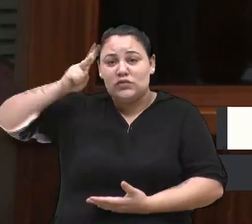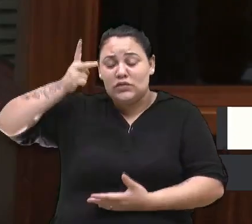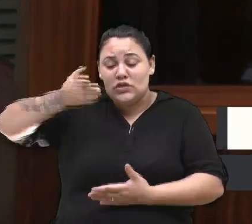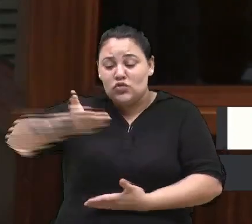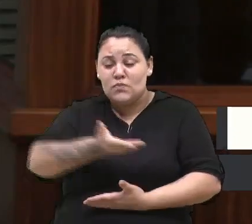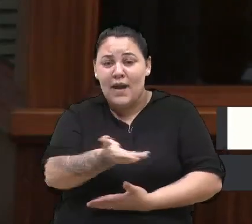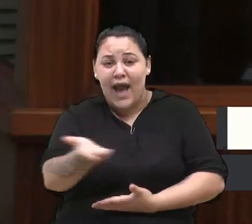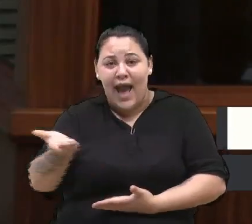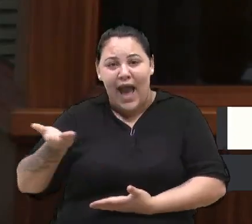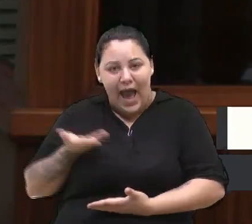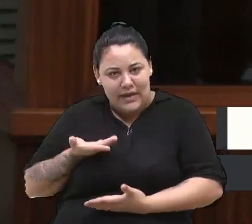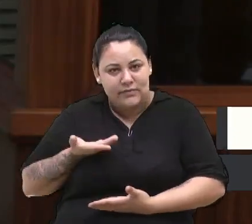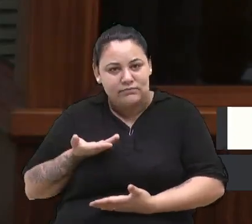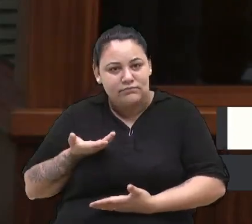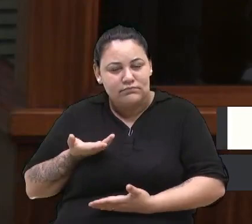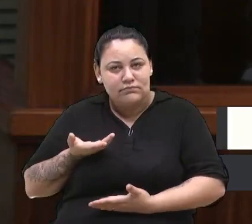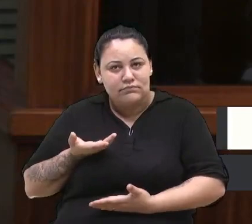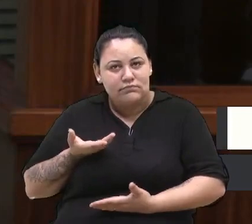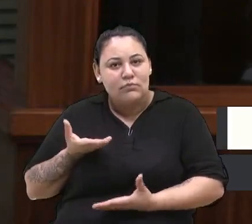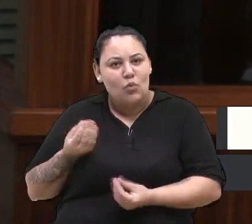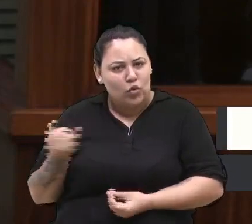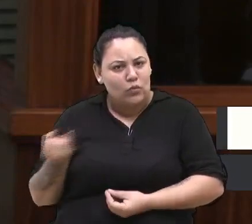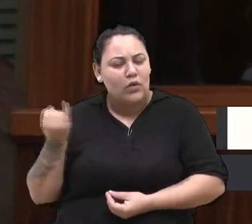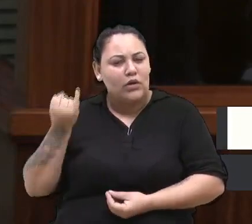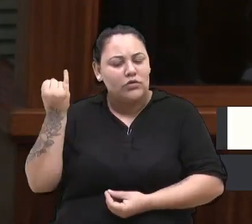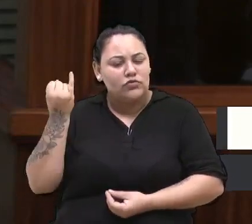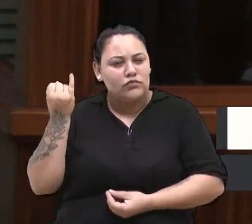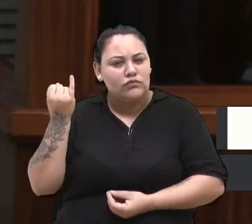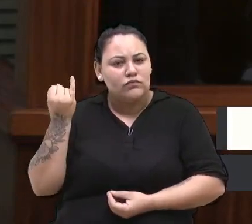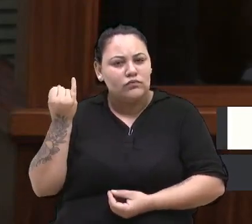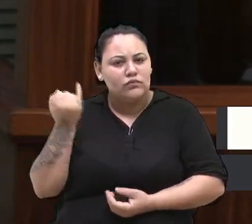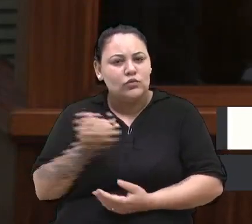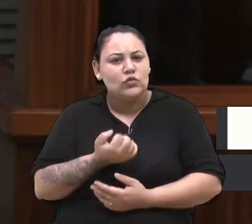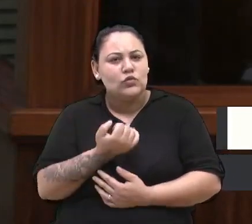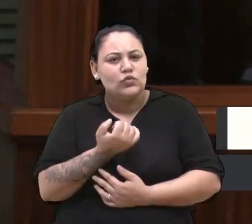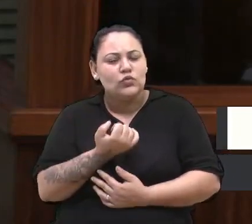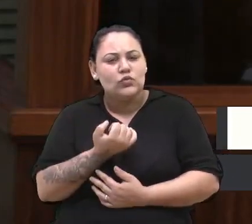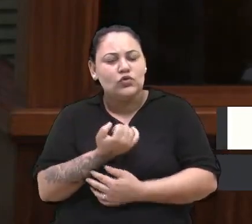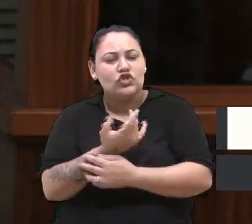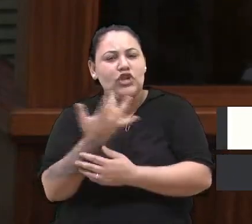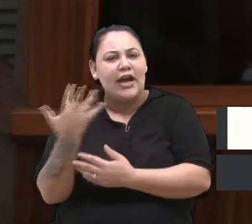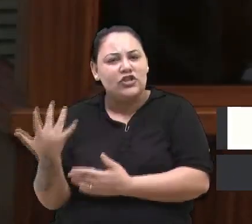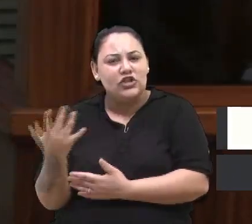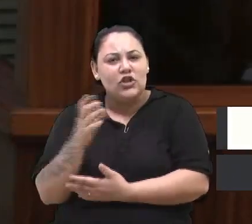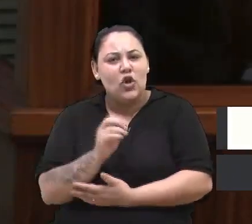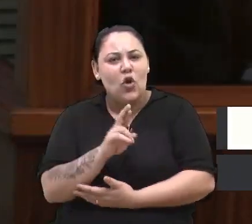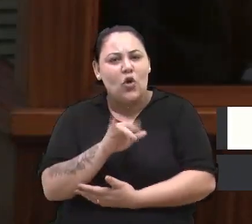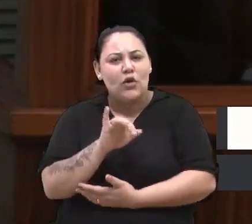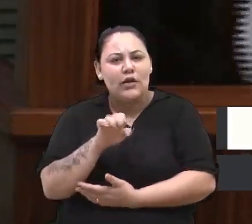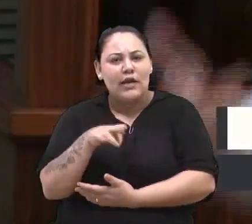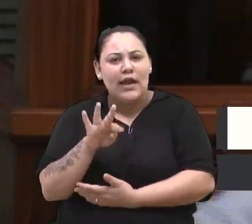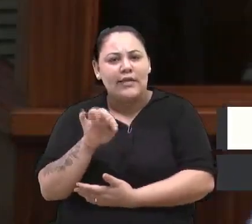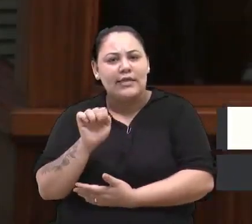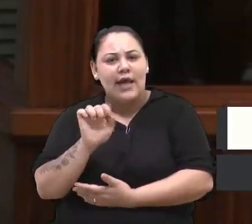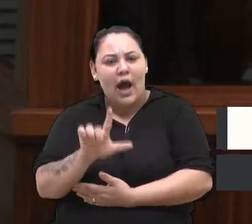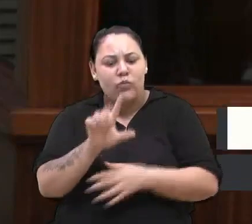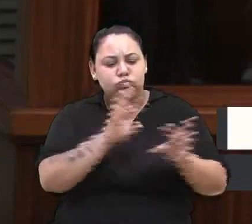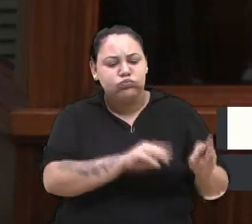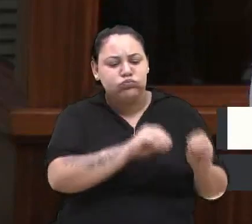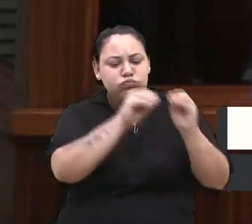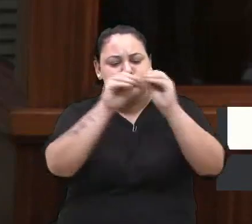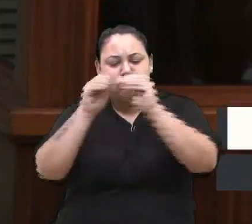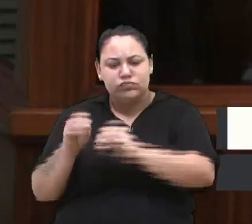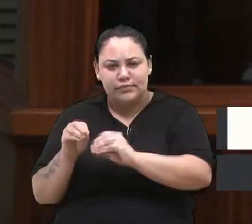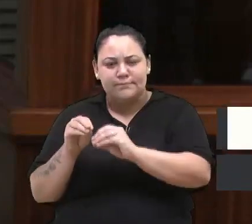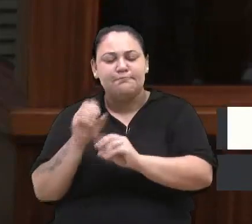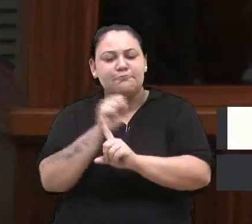bem significativa lá no Jardim Oriental, para alocar todas as pessoas que estão em aluguel social, que foram removidas, e são várias.